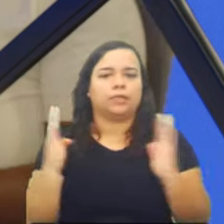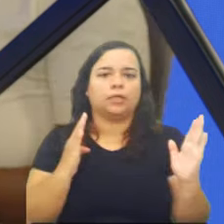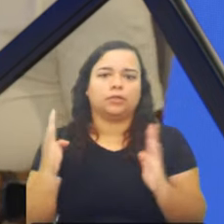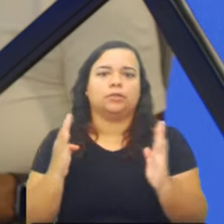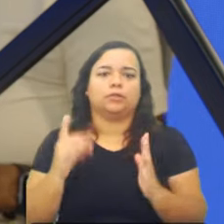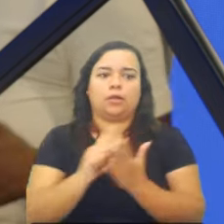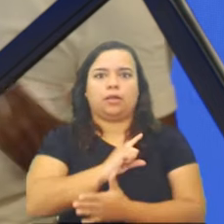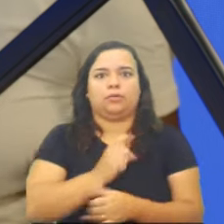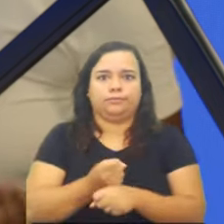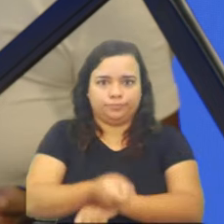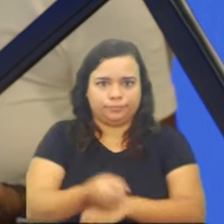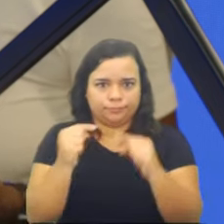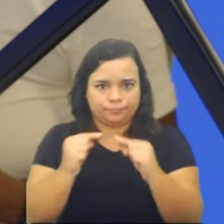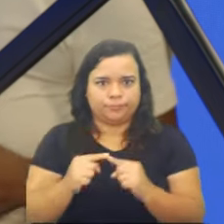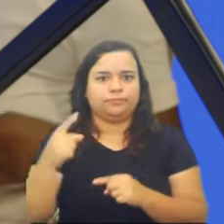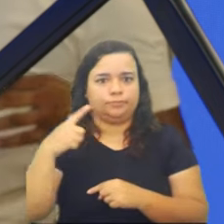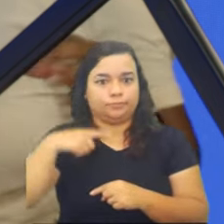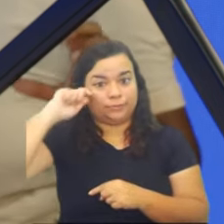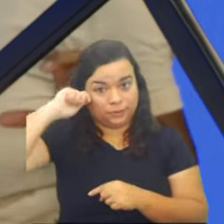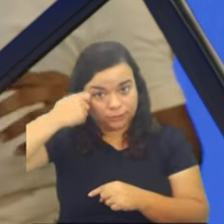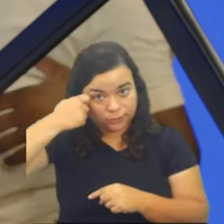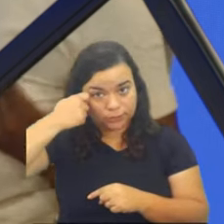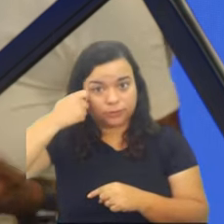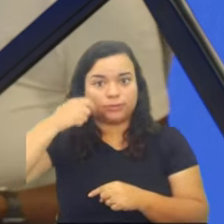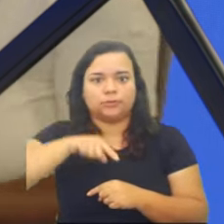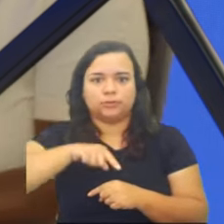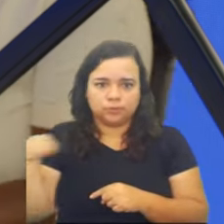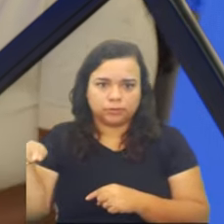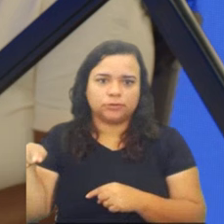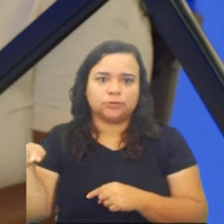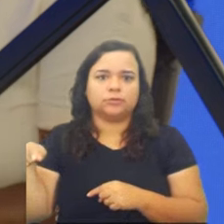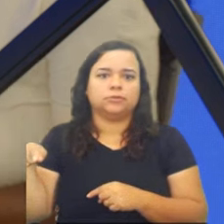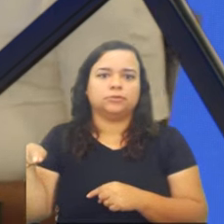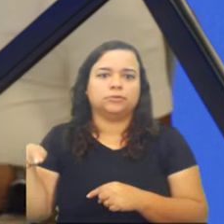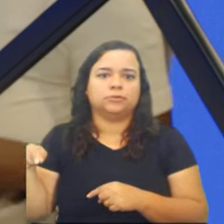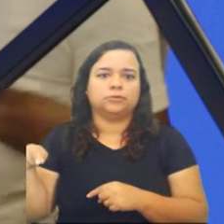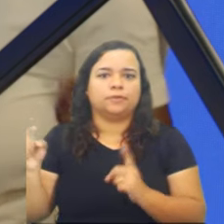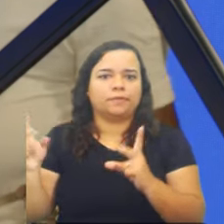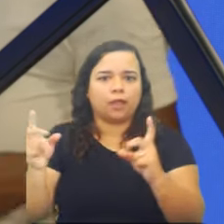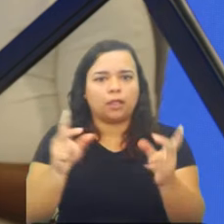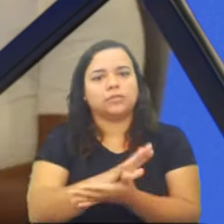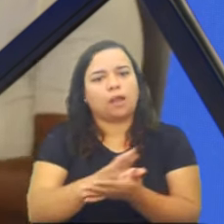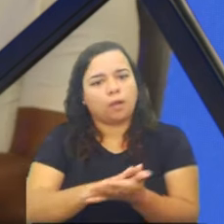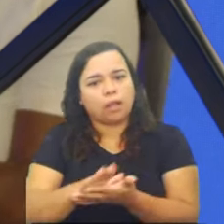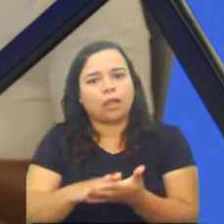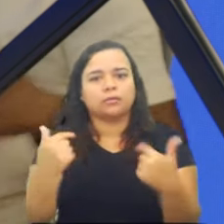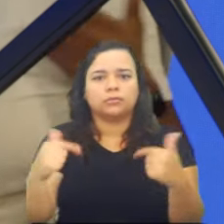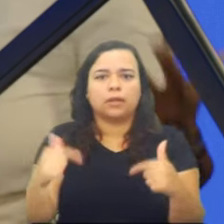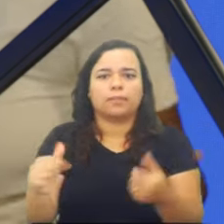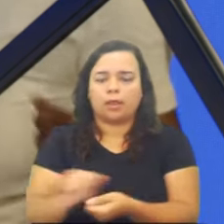mesmo antes do período pré Abolição né ali as negras forras eh vendendo seus Quitutes e